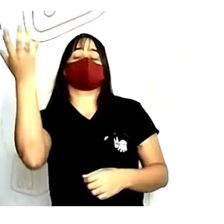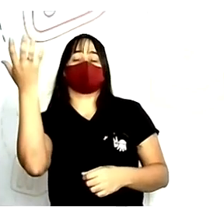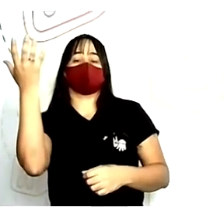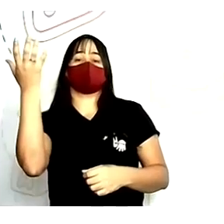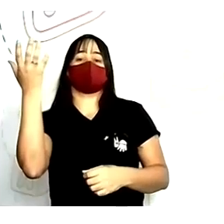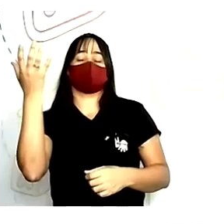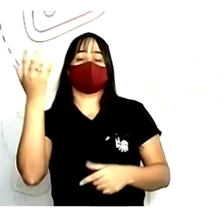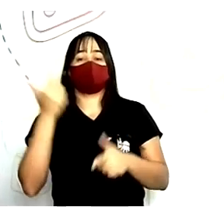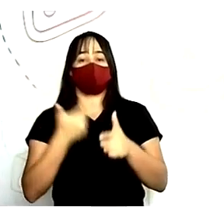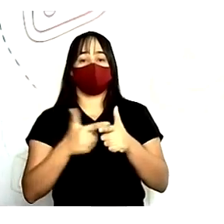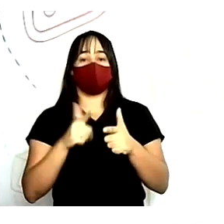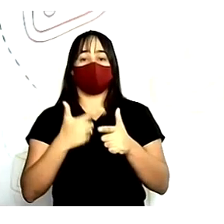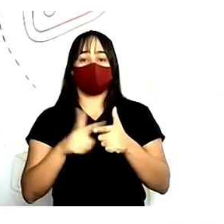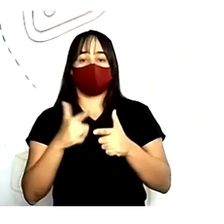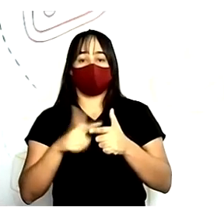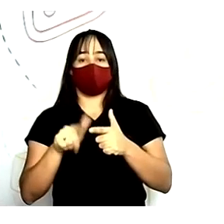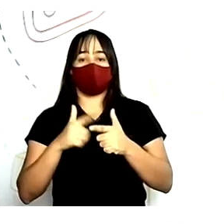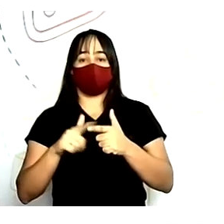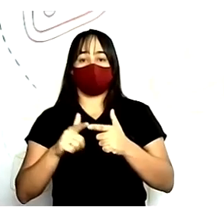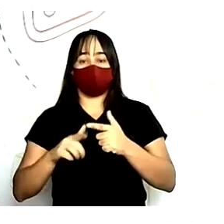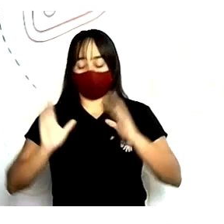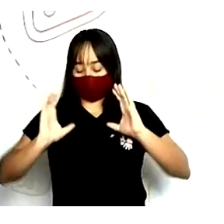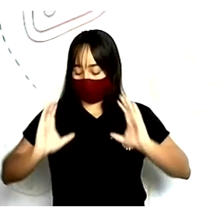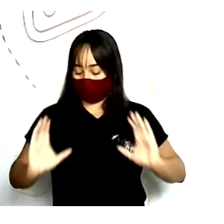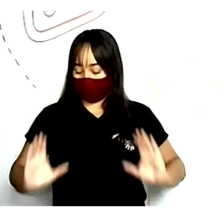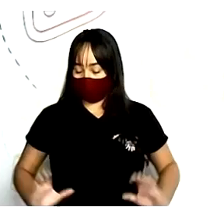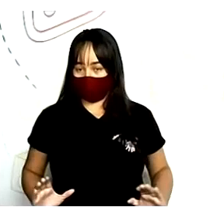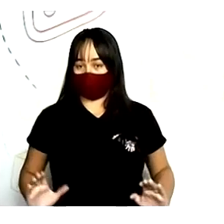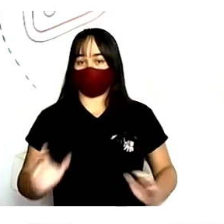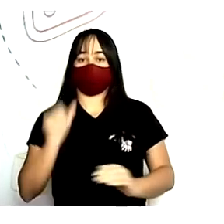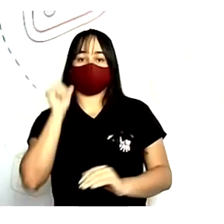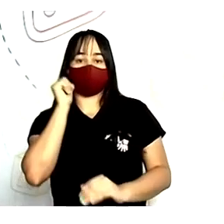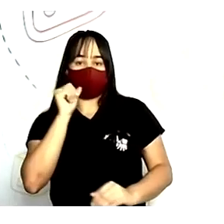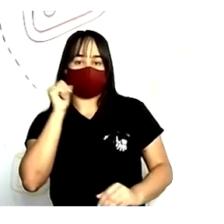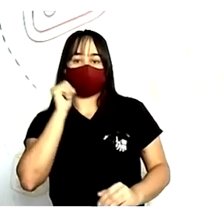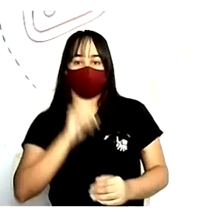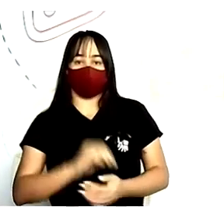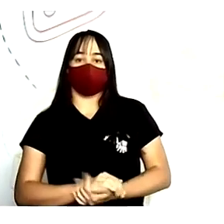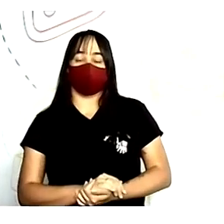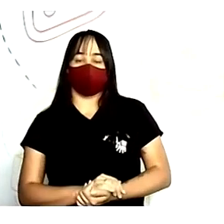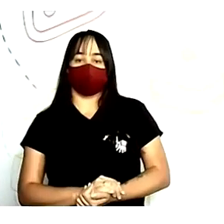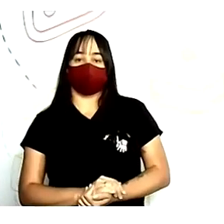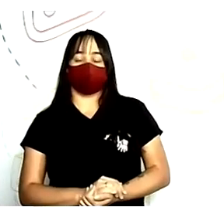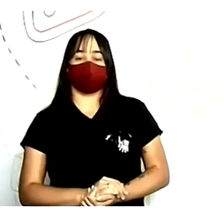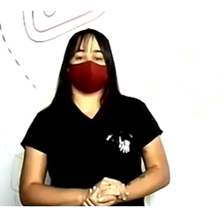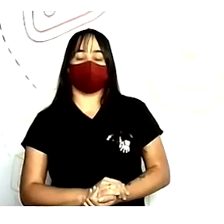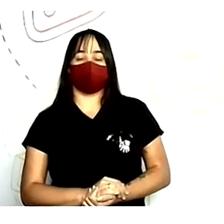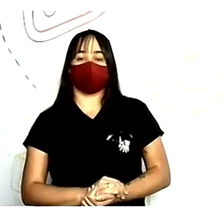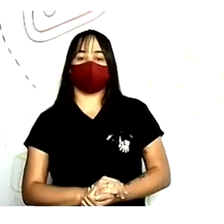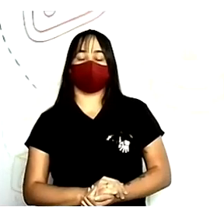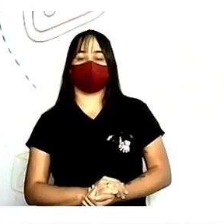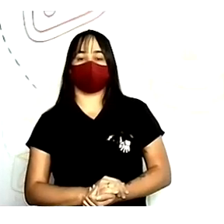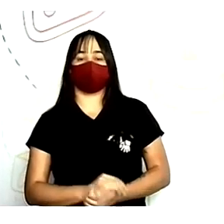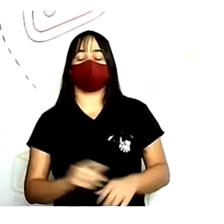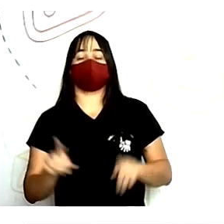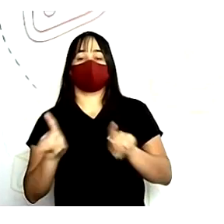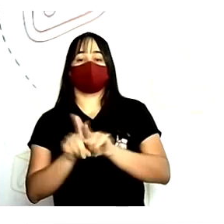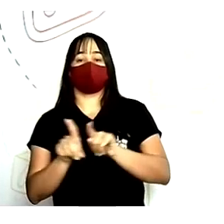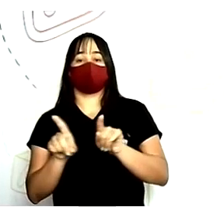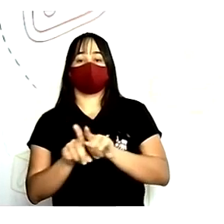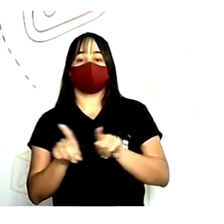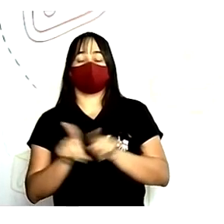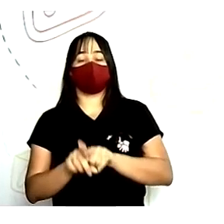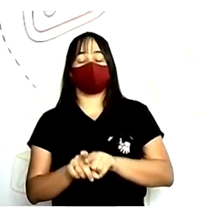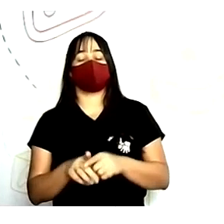útero, por não estar bem formada, não estar totalmente formada ainda nessa idade, nessa faixa etária. Também a